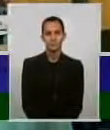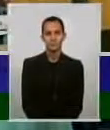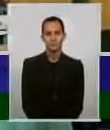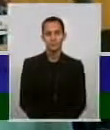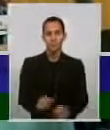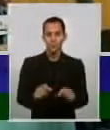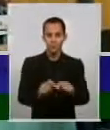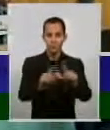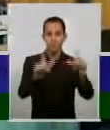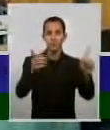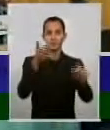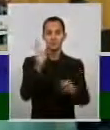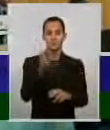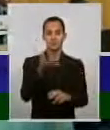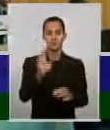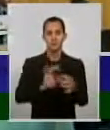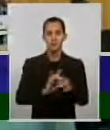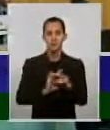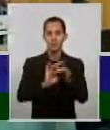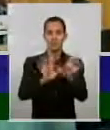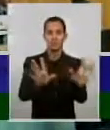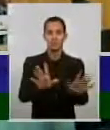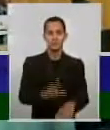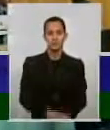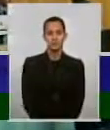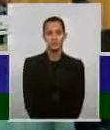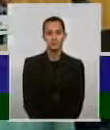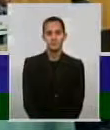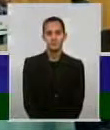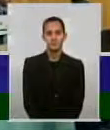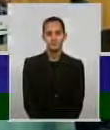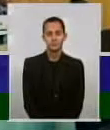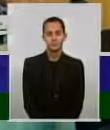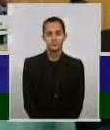O painel já se encontra disponível.